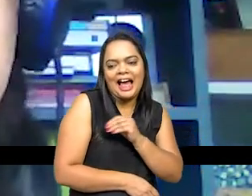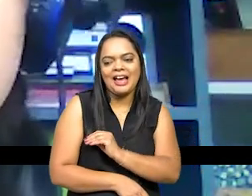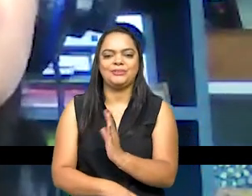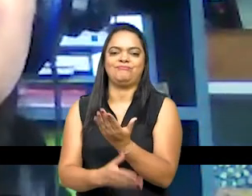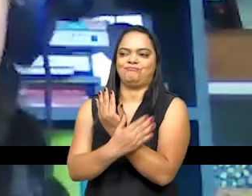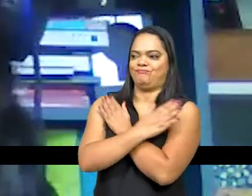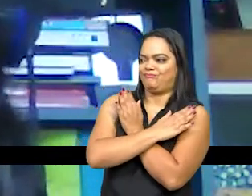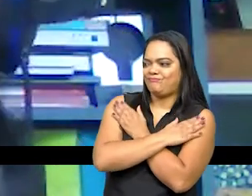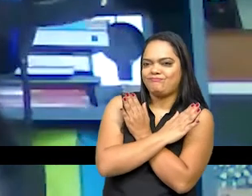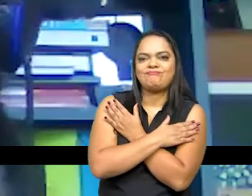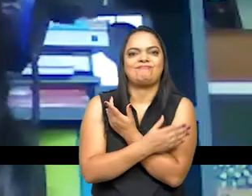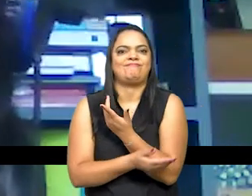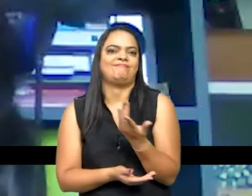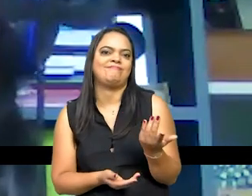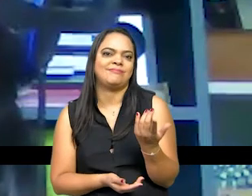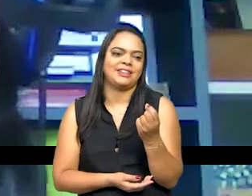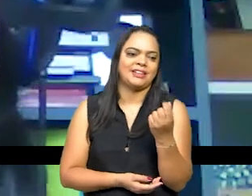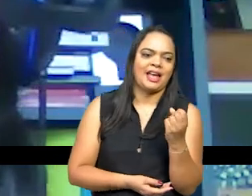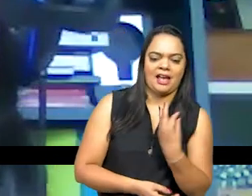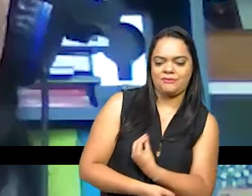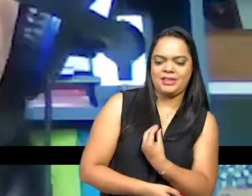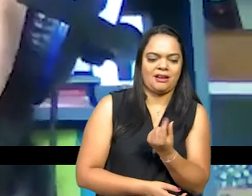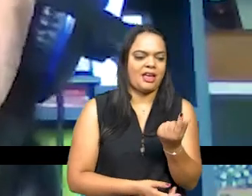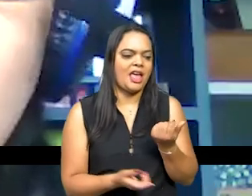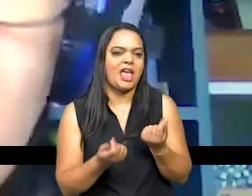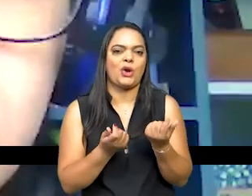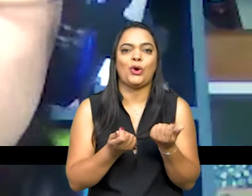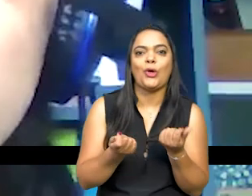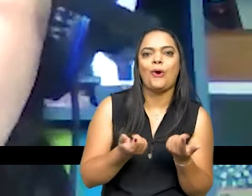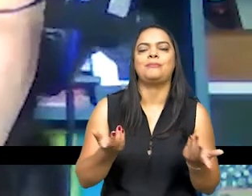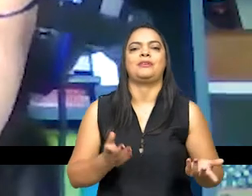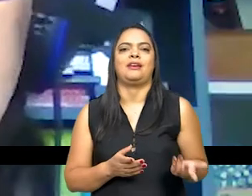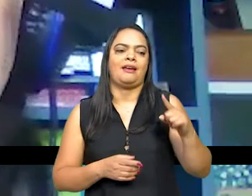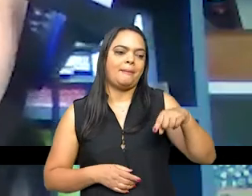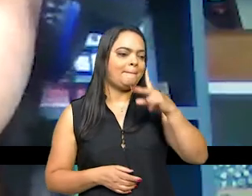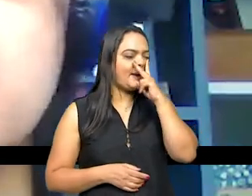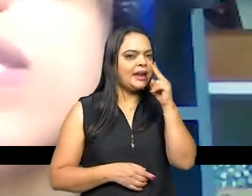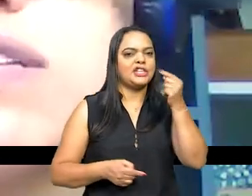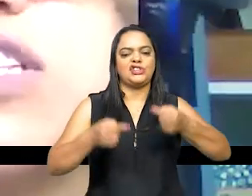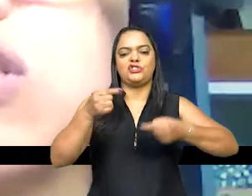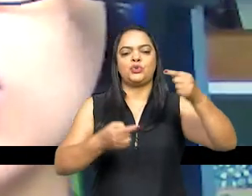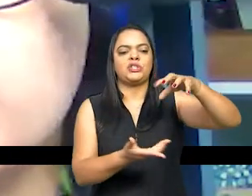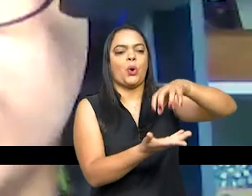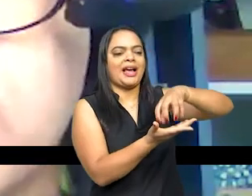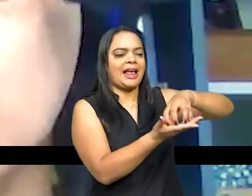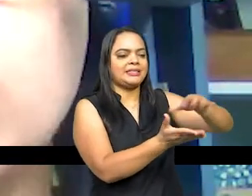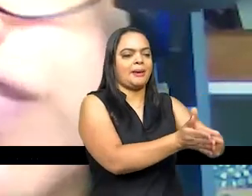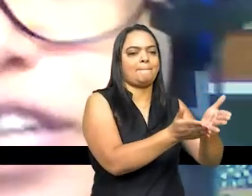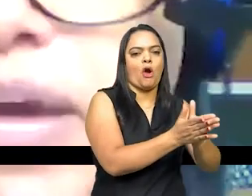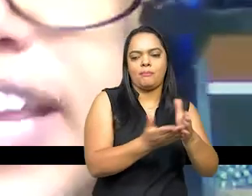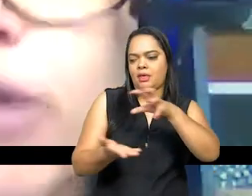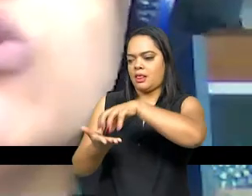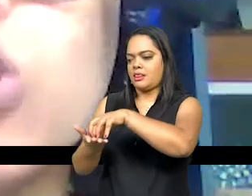desemprego, no financeiro, no econômico, acaba virando uma questão de classe, não de raça, né? Essa discussão se desloca muito fácil. E a